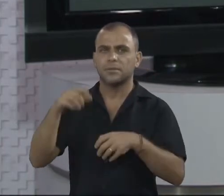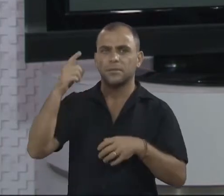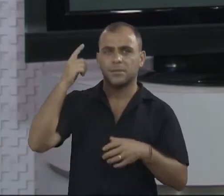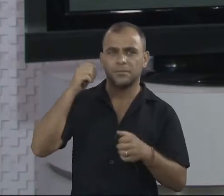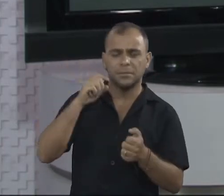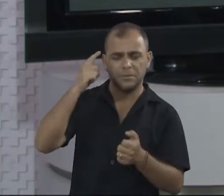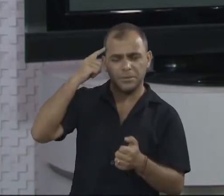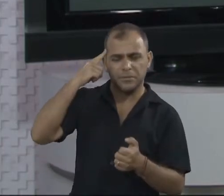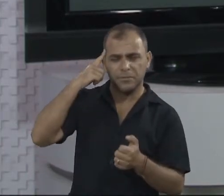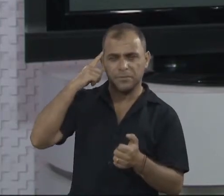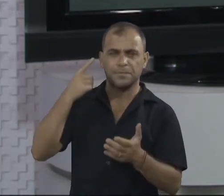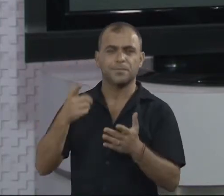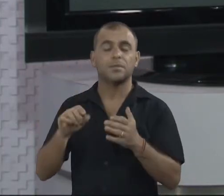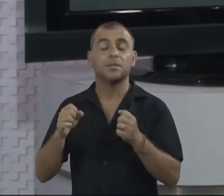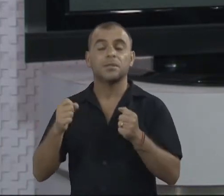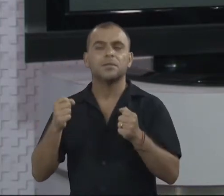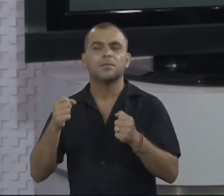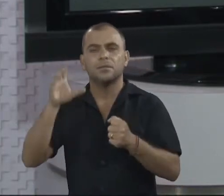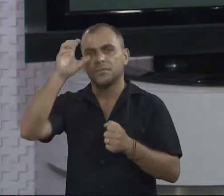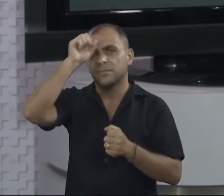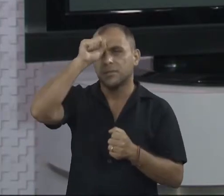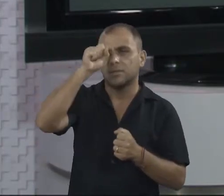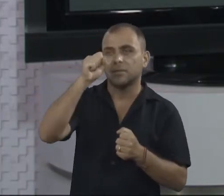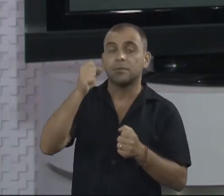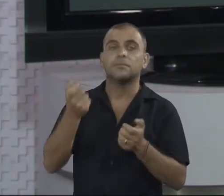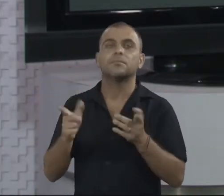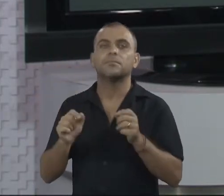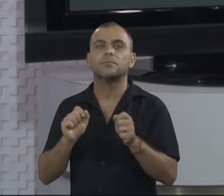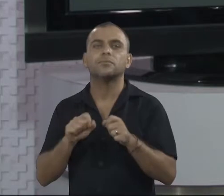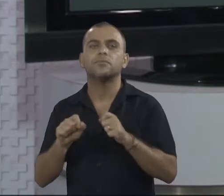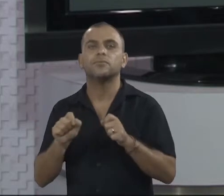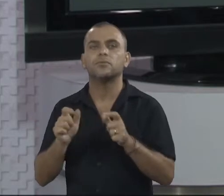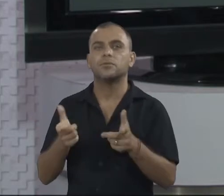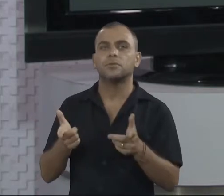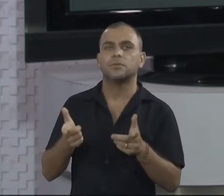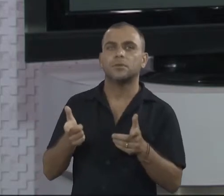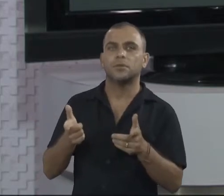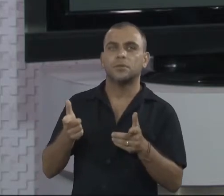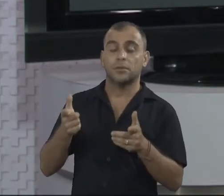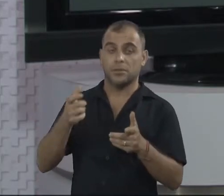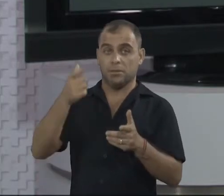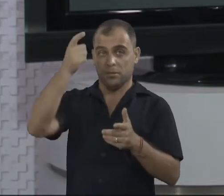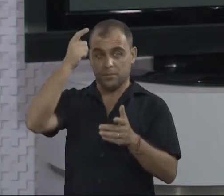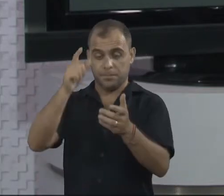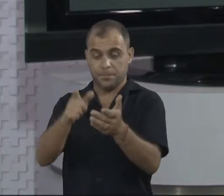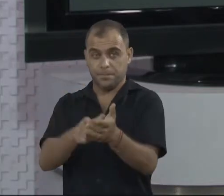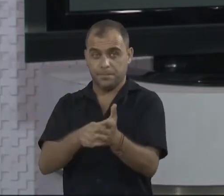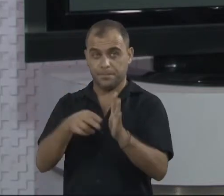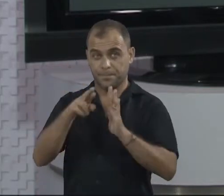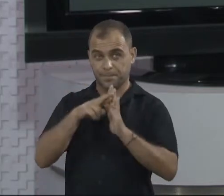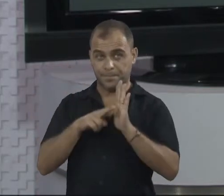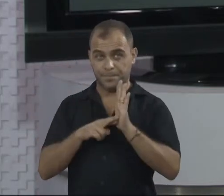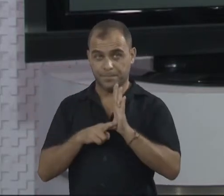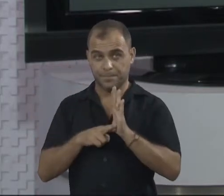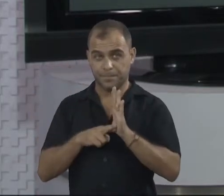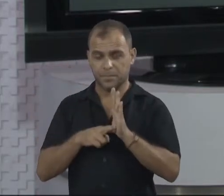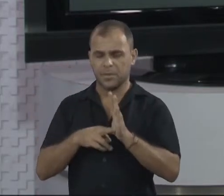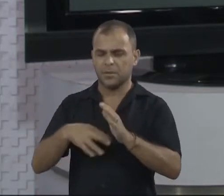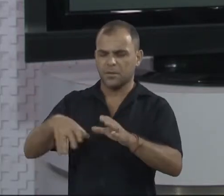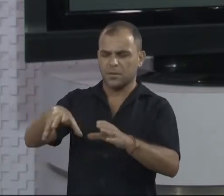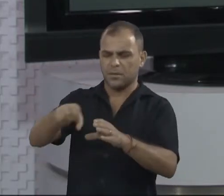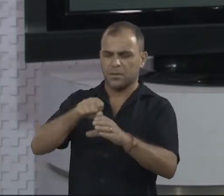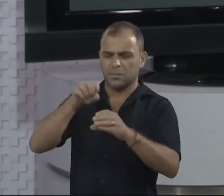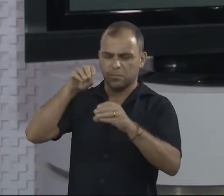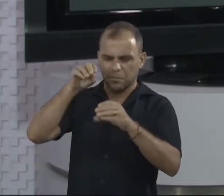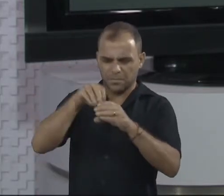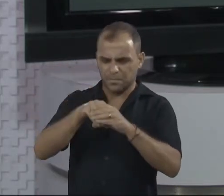gente aprender sobre ele e entender como ele funciona? Bom, pessoal, o sistema nervoso, ele comanda tudo. É o nosso centro de